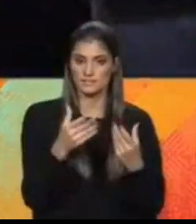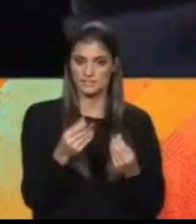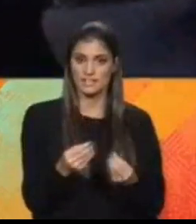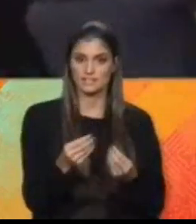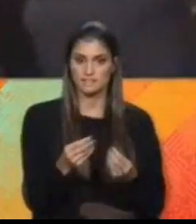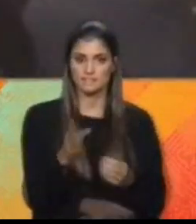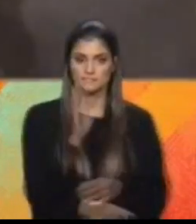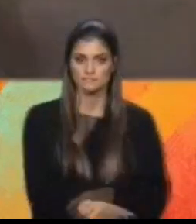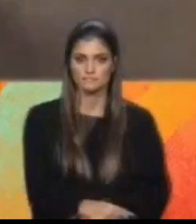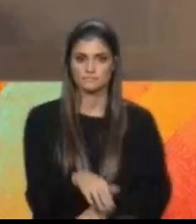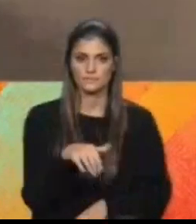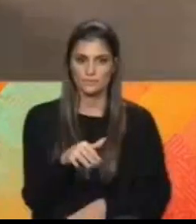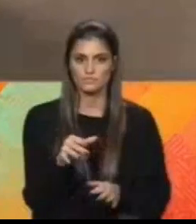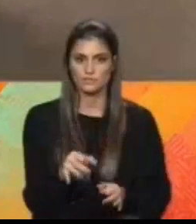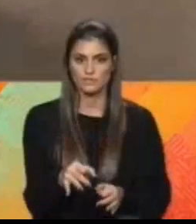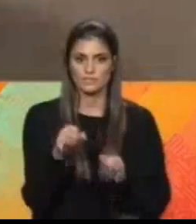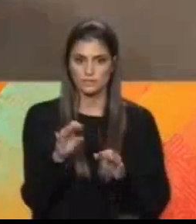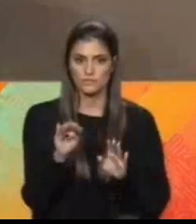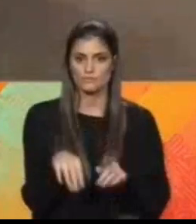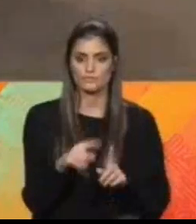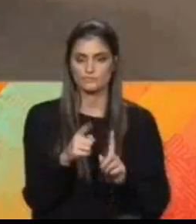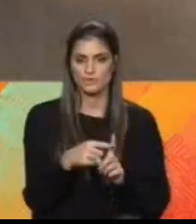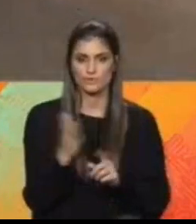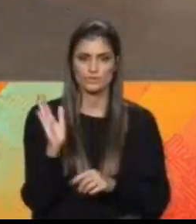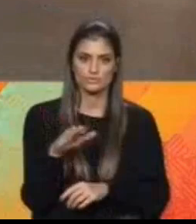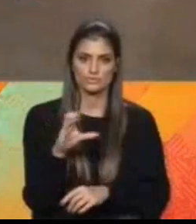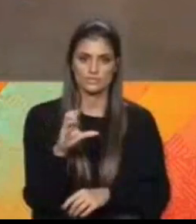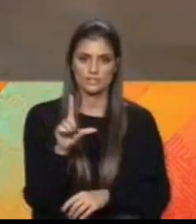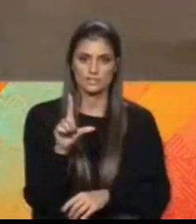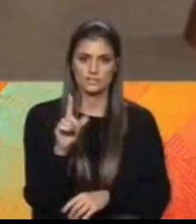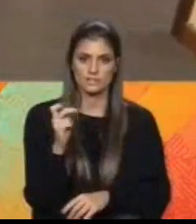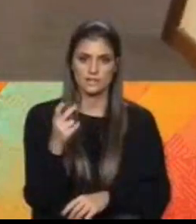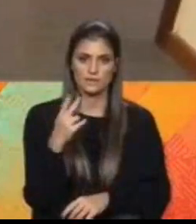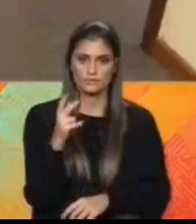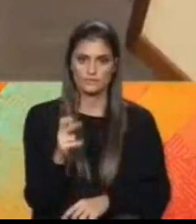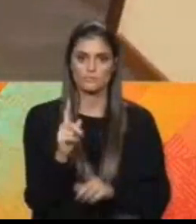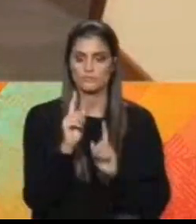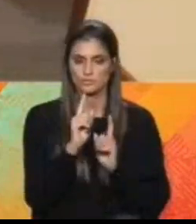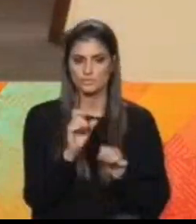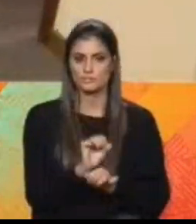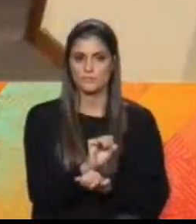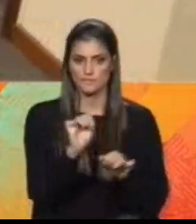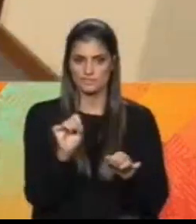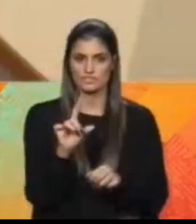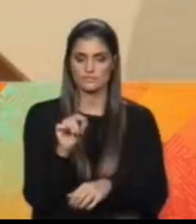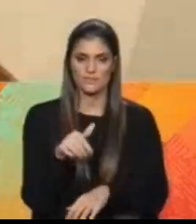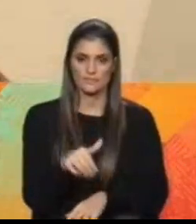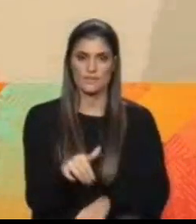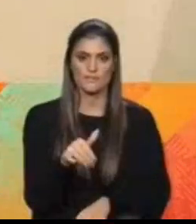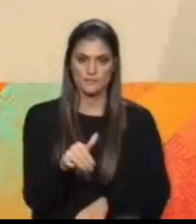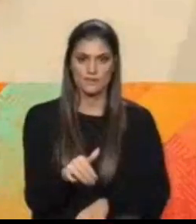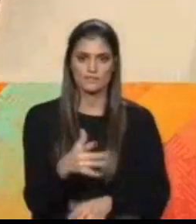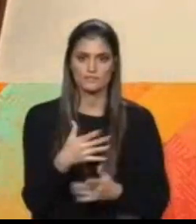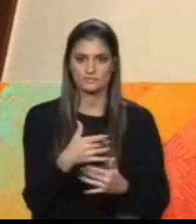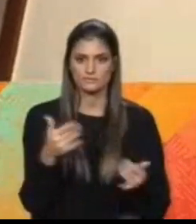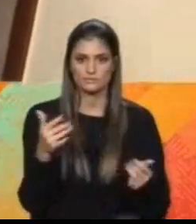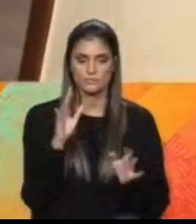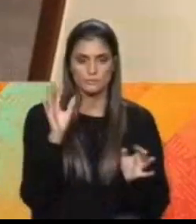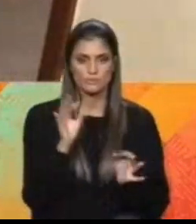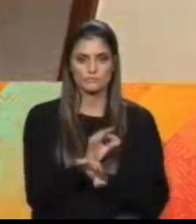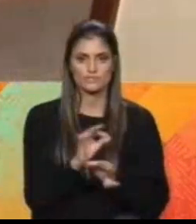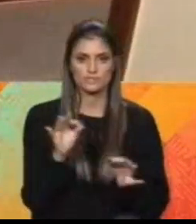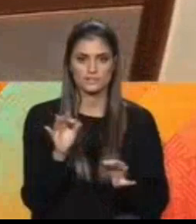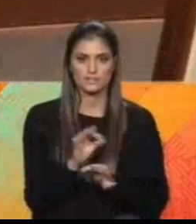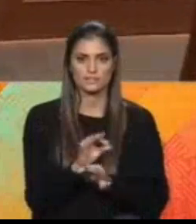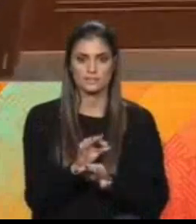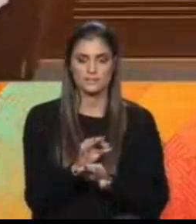operações. Até já. E para o final do ano, eu trouxe a Cláudia Martins como surpresa para vocês, que vai tocar uma música e